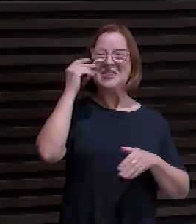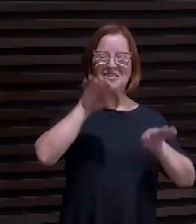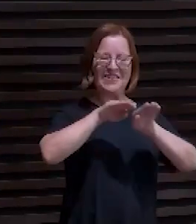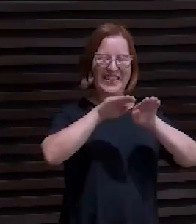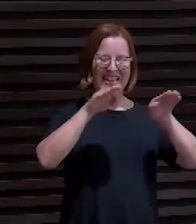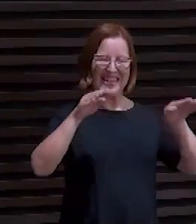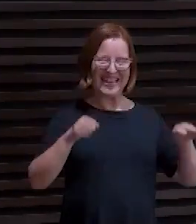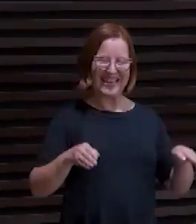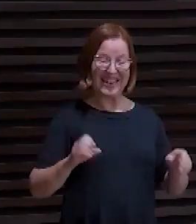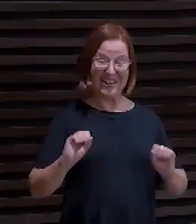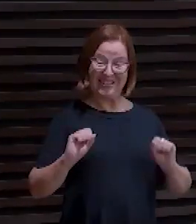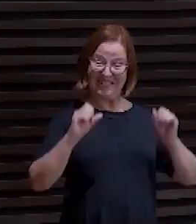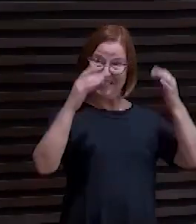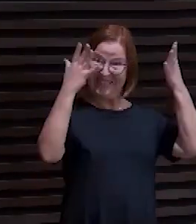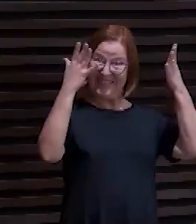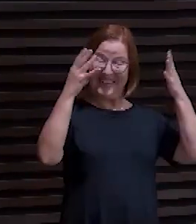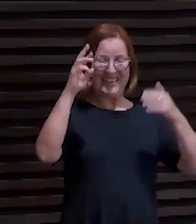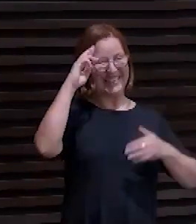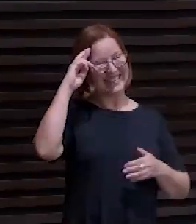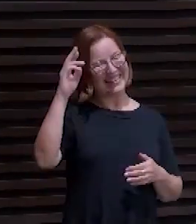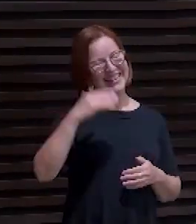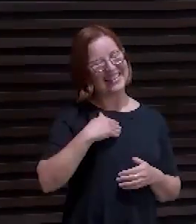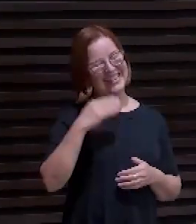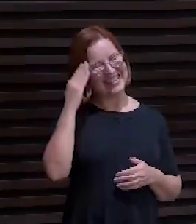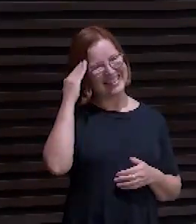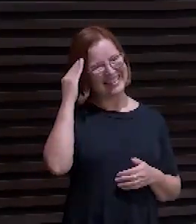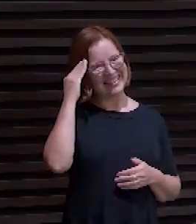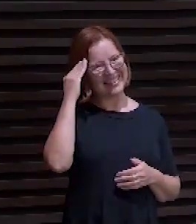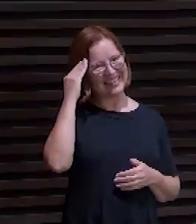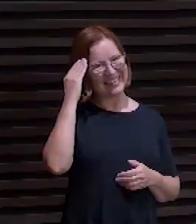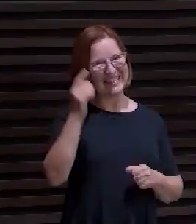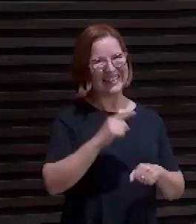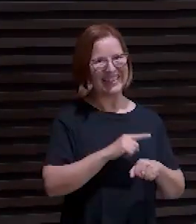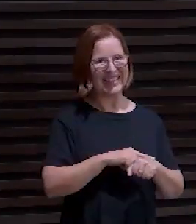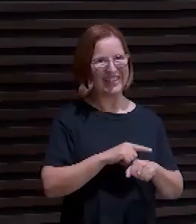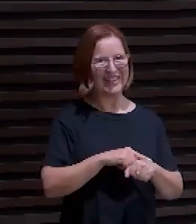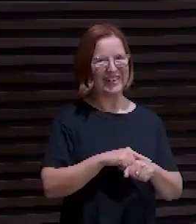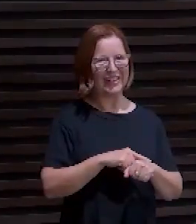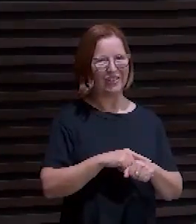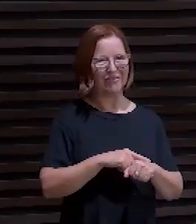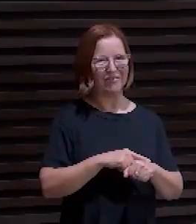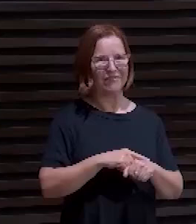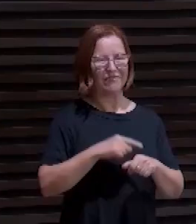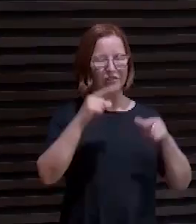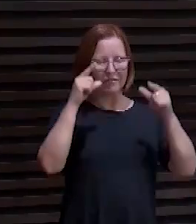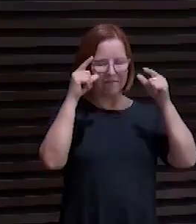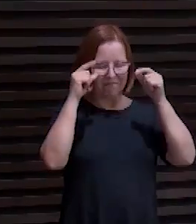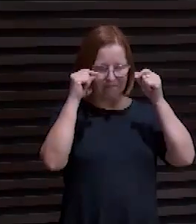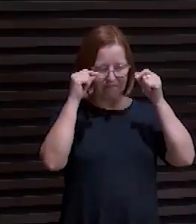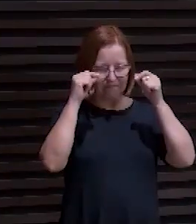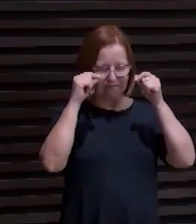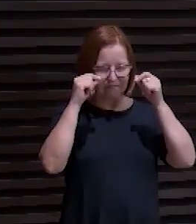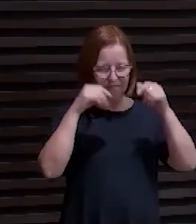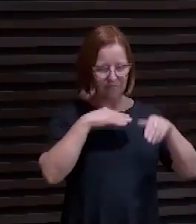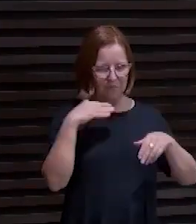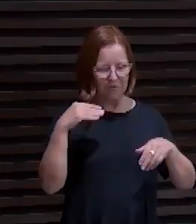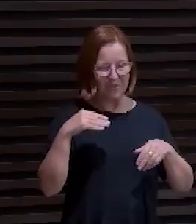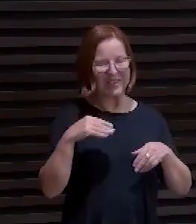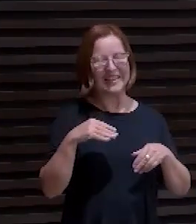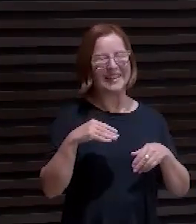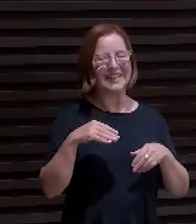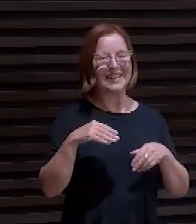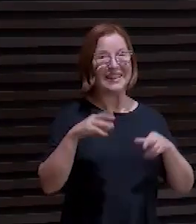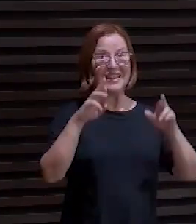Senhor. E eu sei que na hora que eu fechar os olhos aqui e que o reino